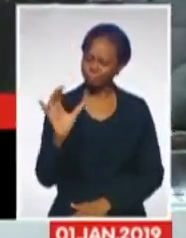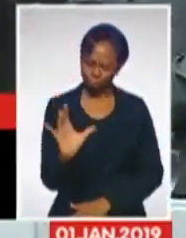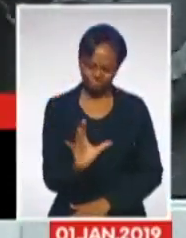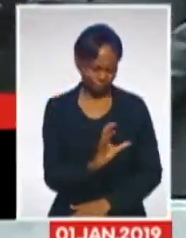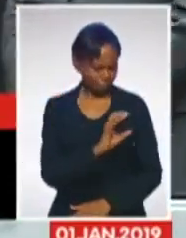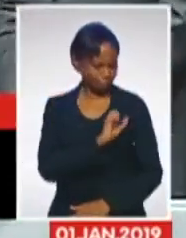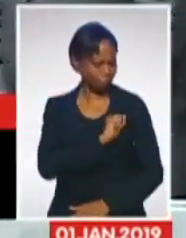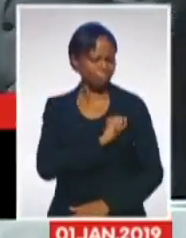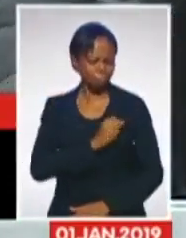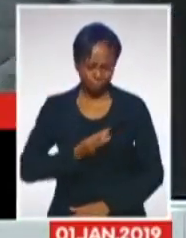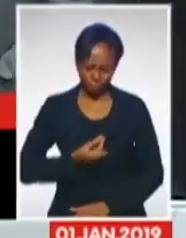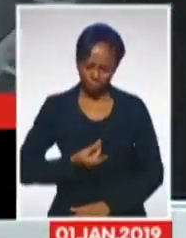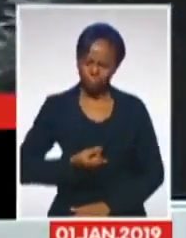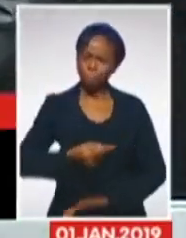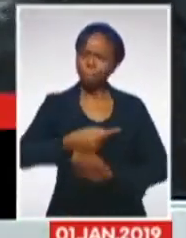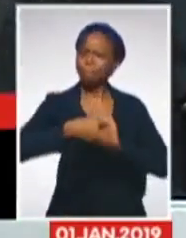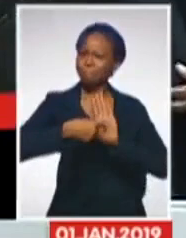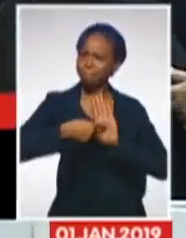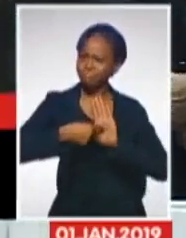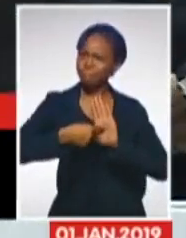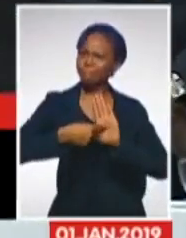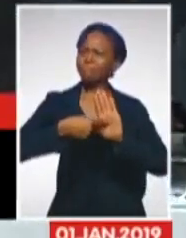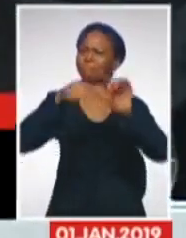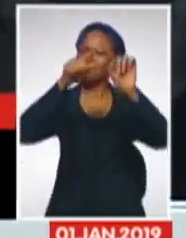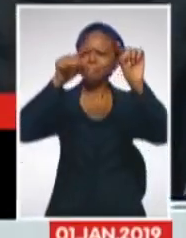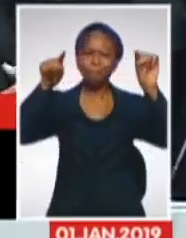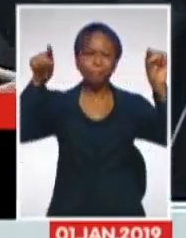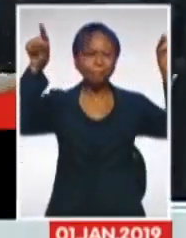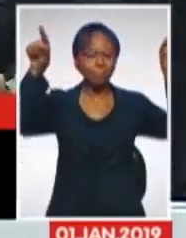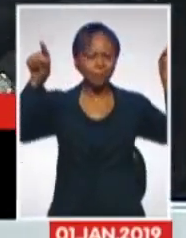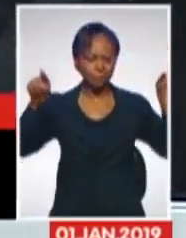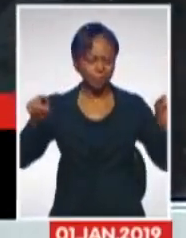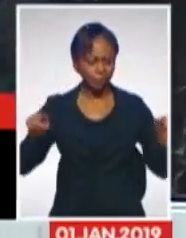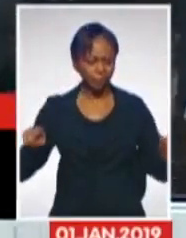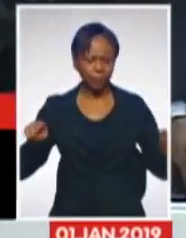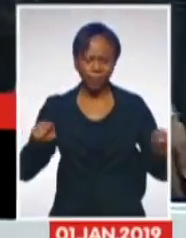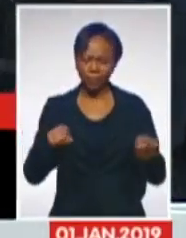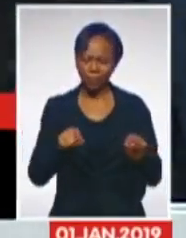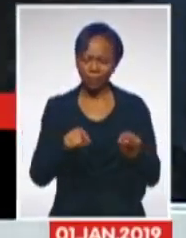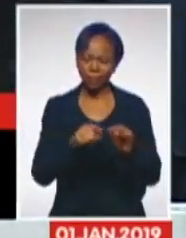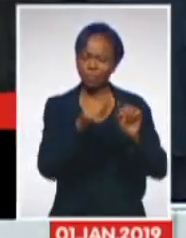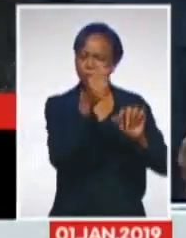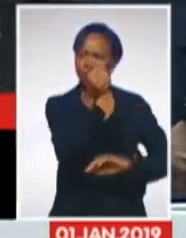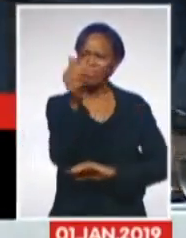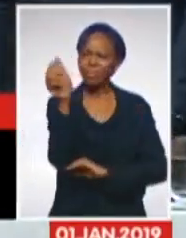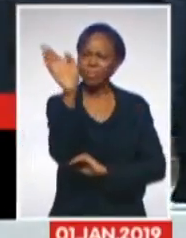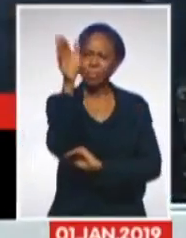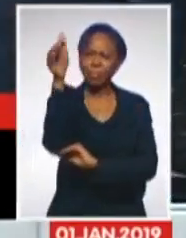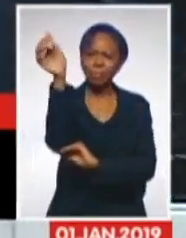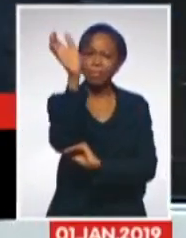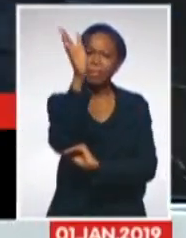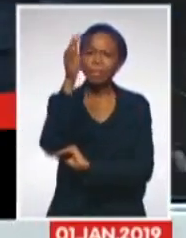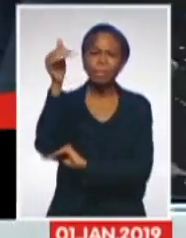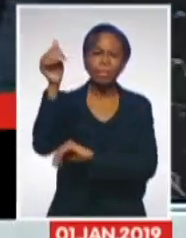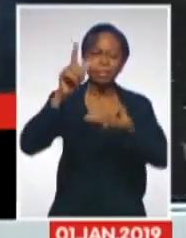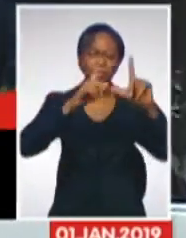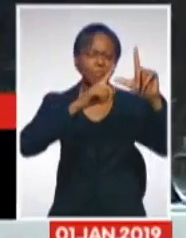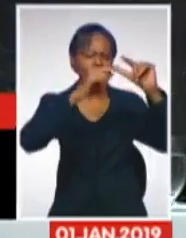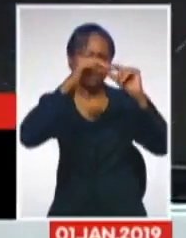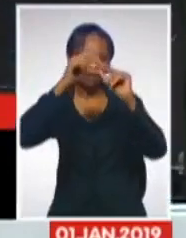amor eterno seja símbolo, o lábaro que ostentas